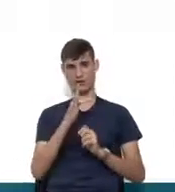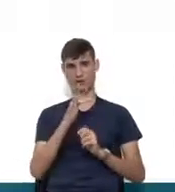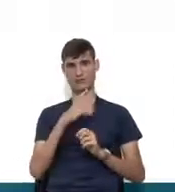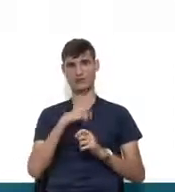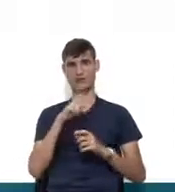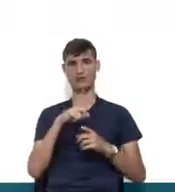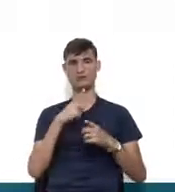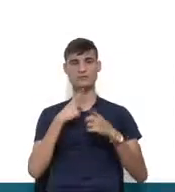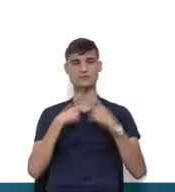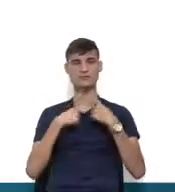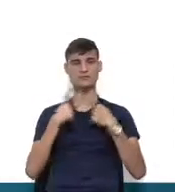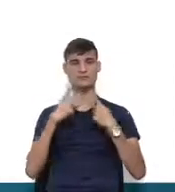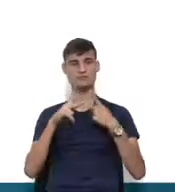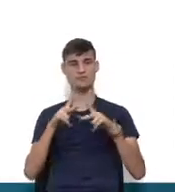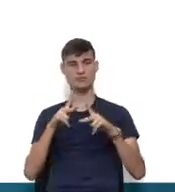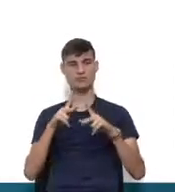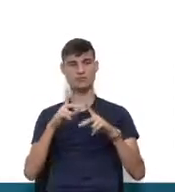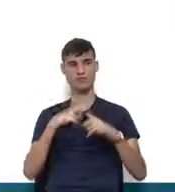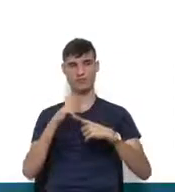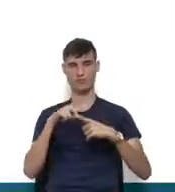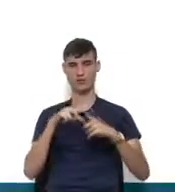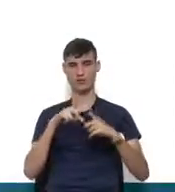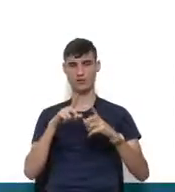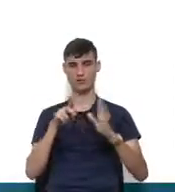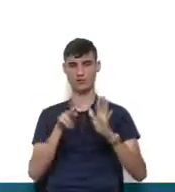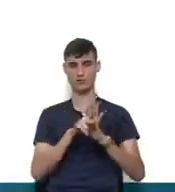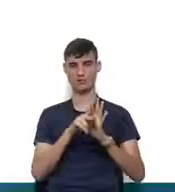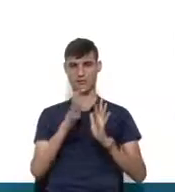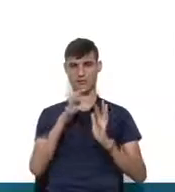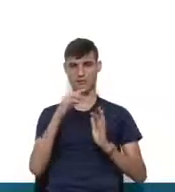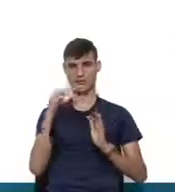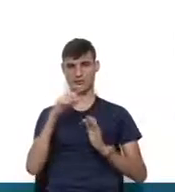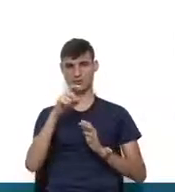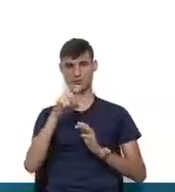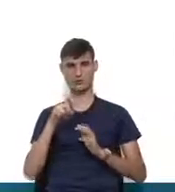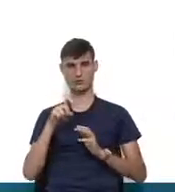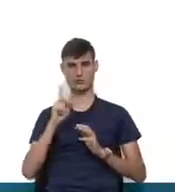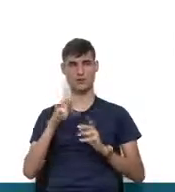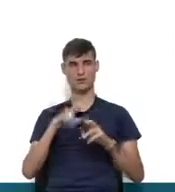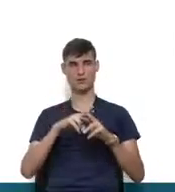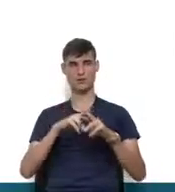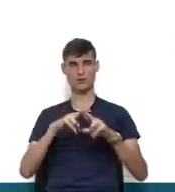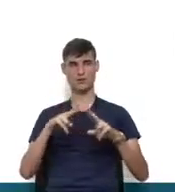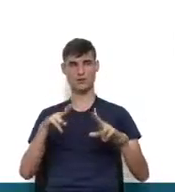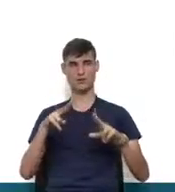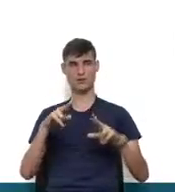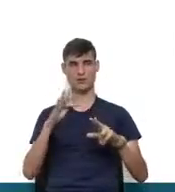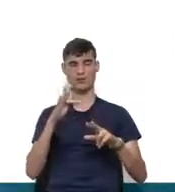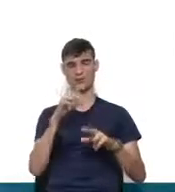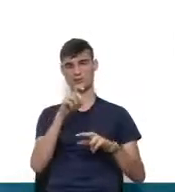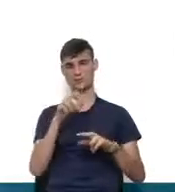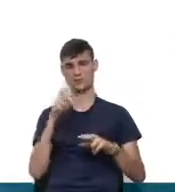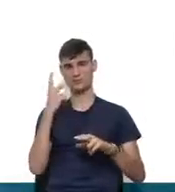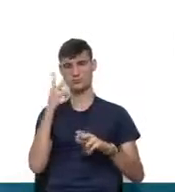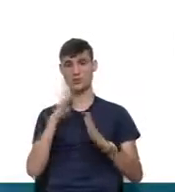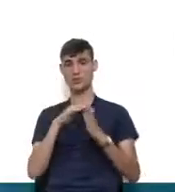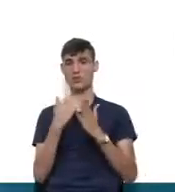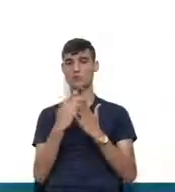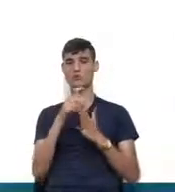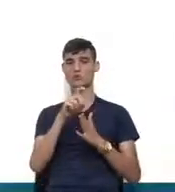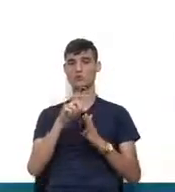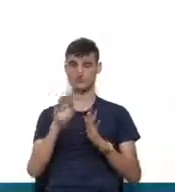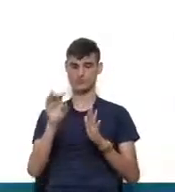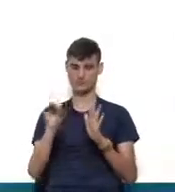que satisfaz f de menos x igual a f de x para todo